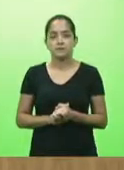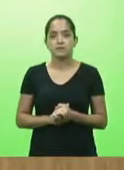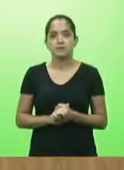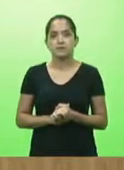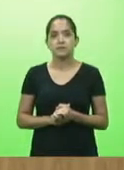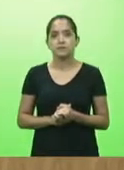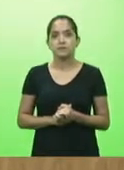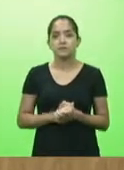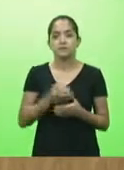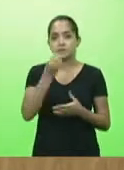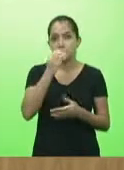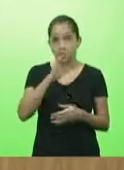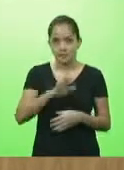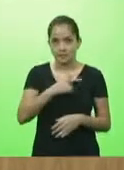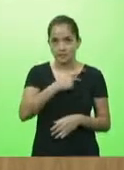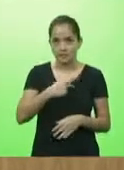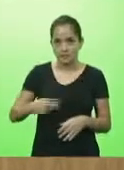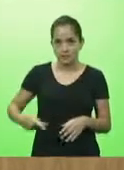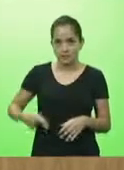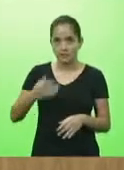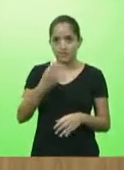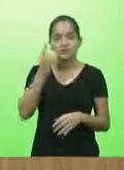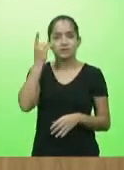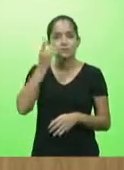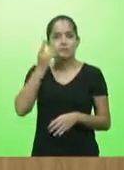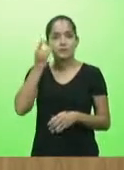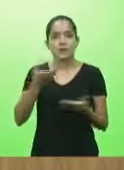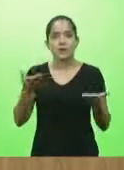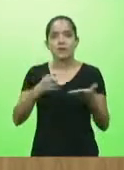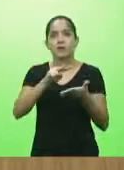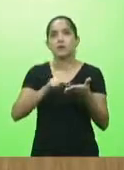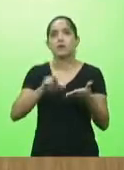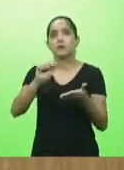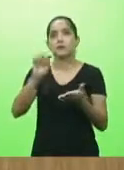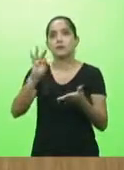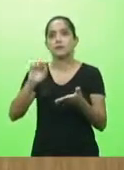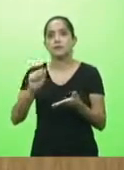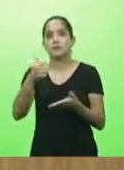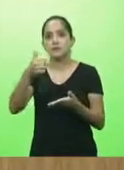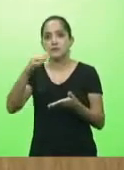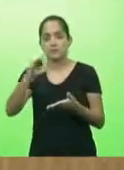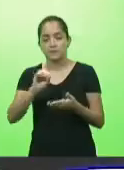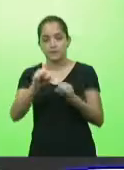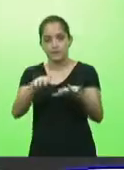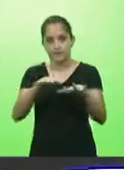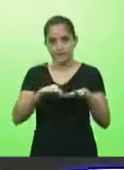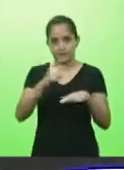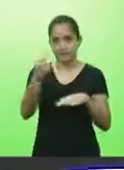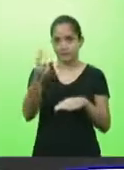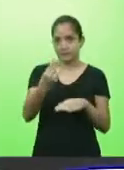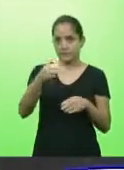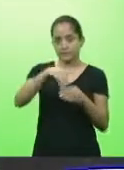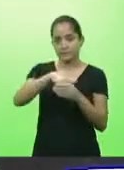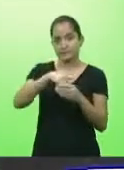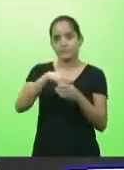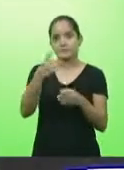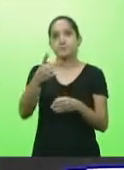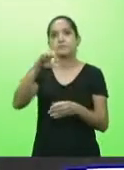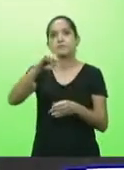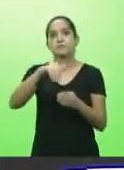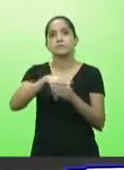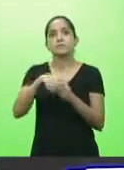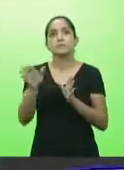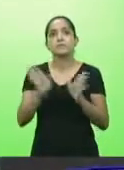Boa tarde, senhor presidente, senhores deputados, senhoras deputadas. Faço leitura da ata da décima sessão ordinária da terceira sessão legislativa da 19ª